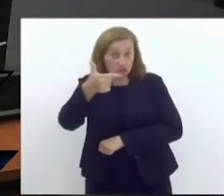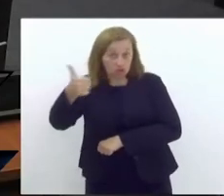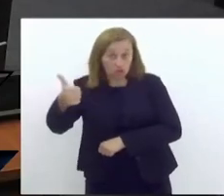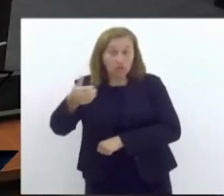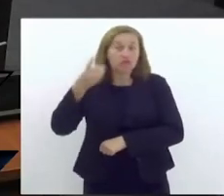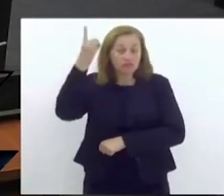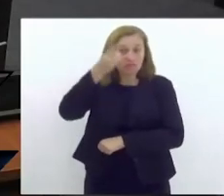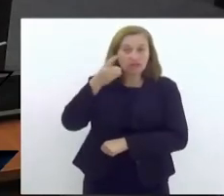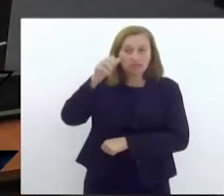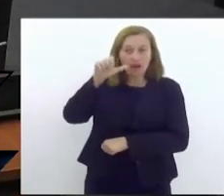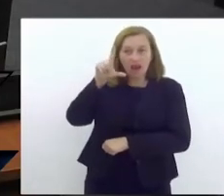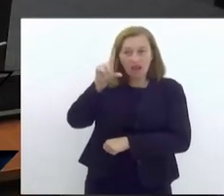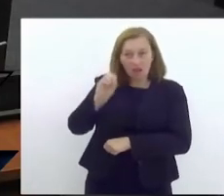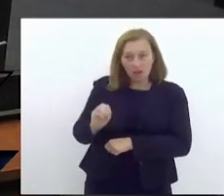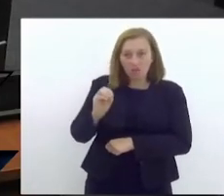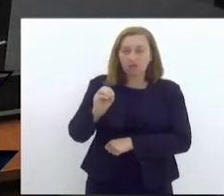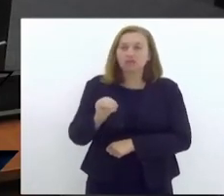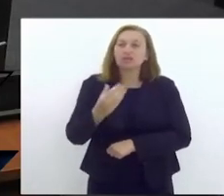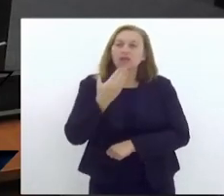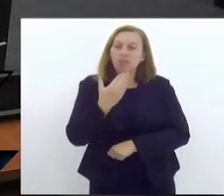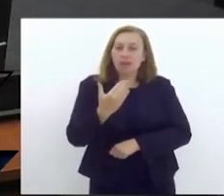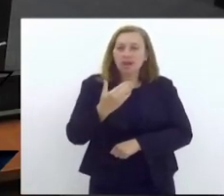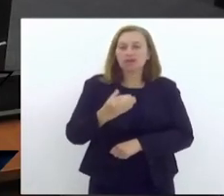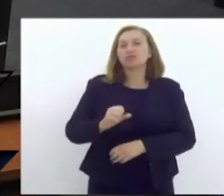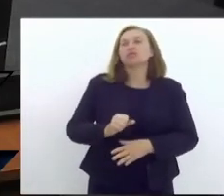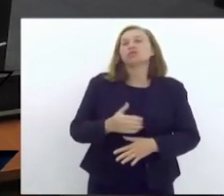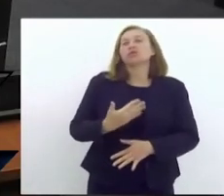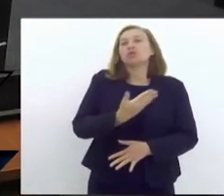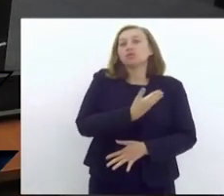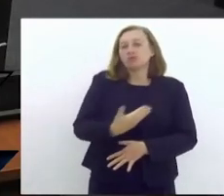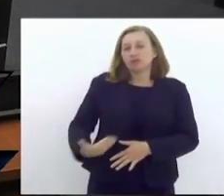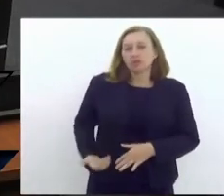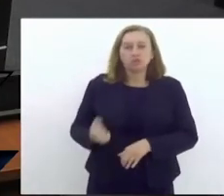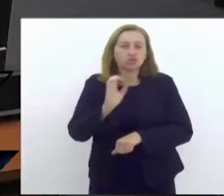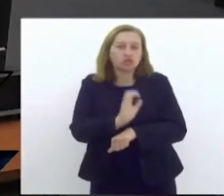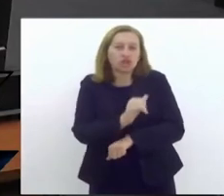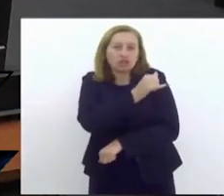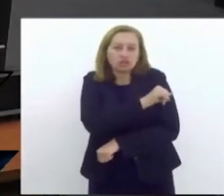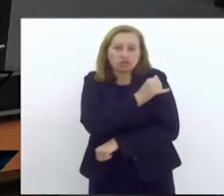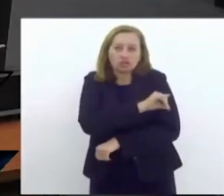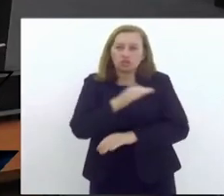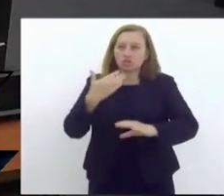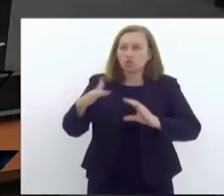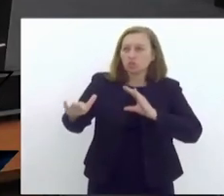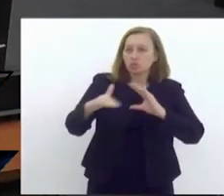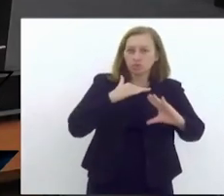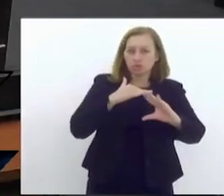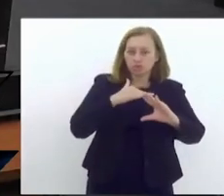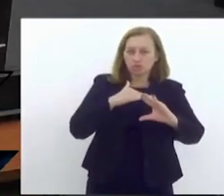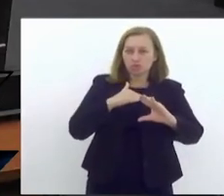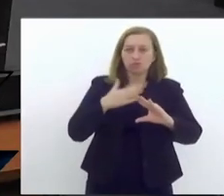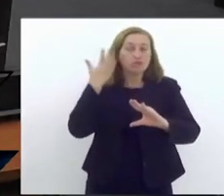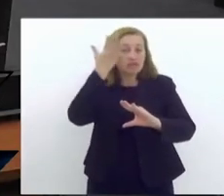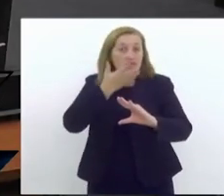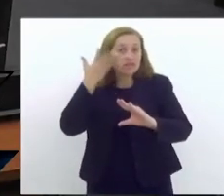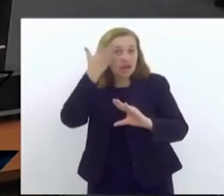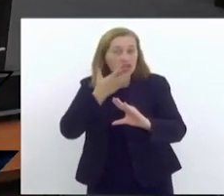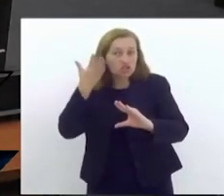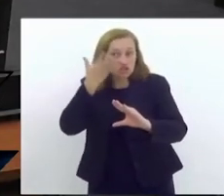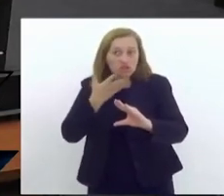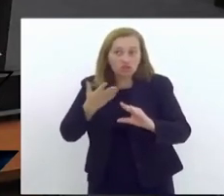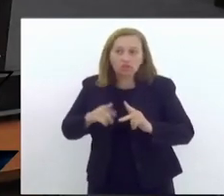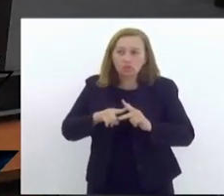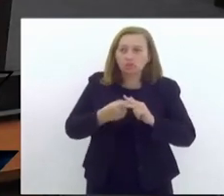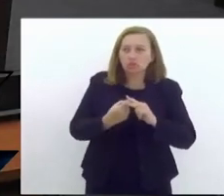deputado Léo Vieira que solicita a celentíssimo senhor governador do Estado do Rio de Janeiro o envio de mensagem dispondo sobre alteração